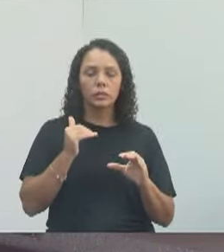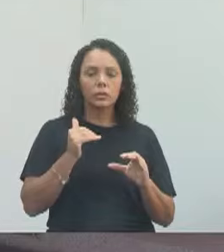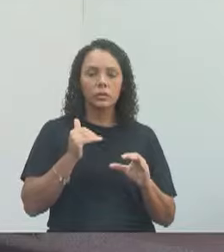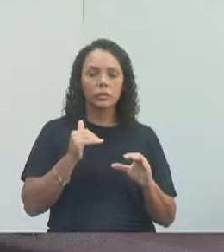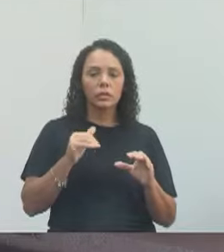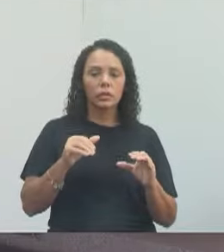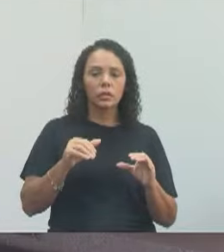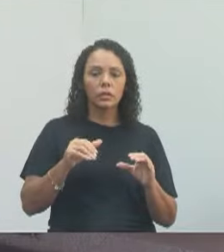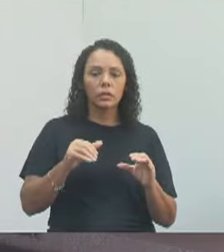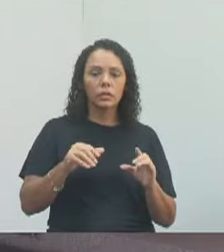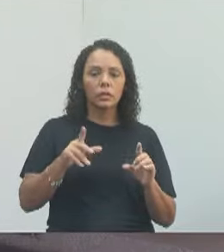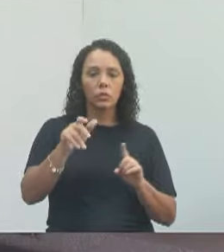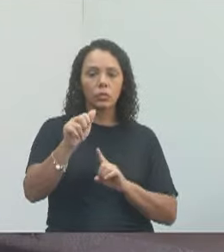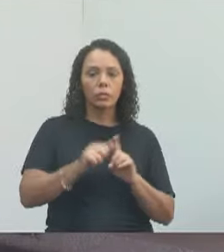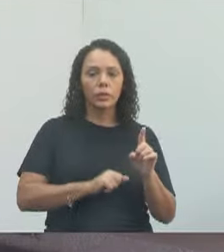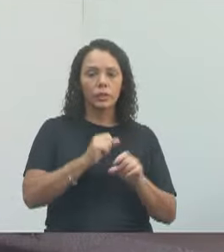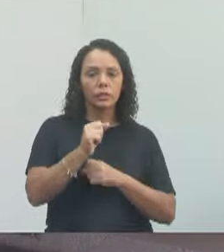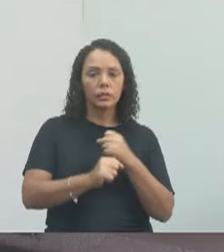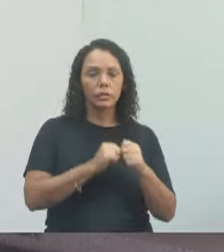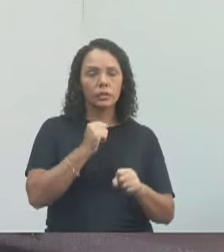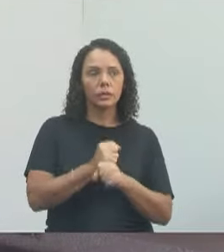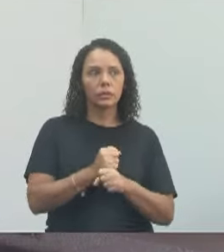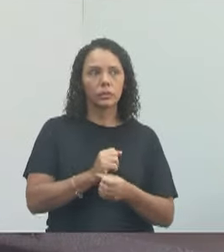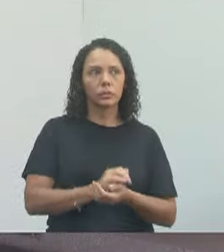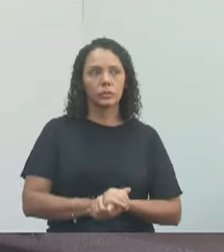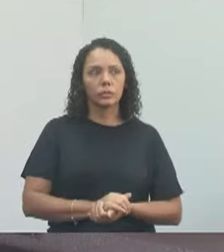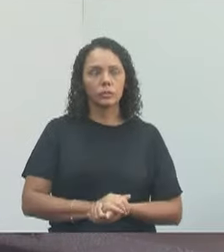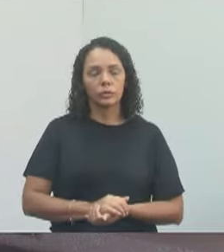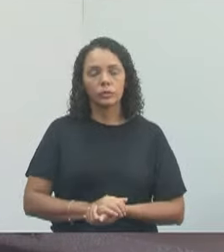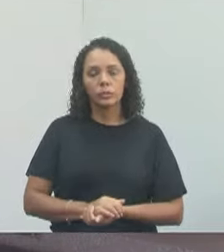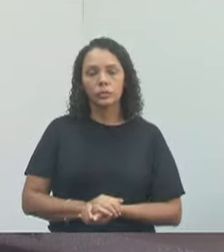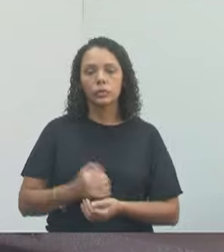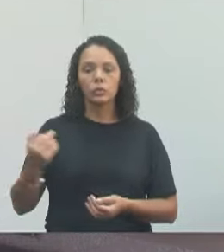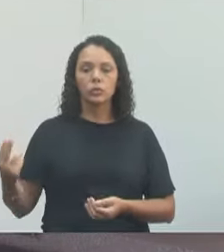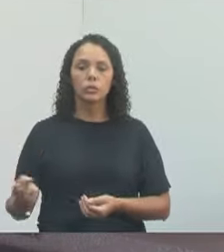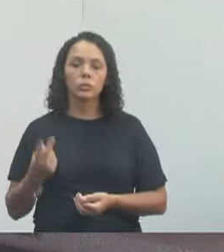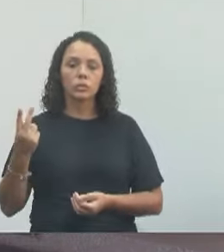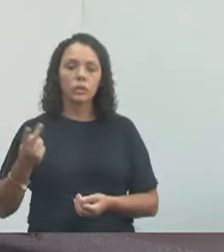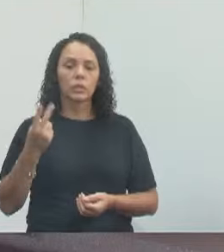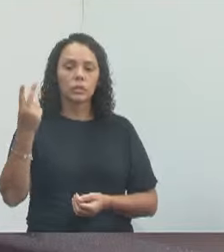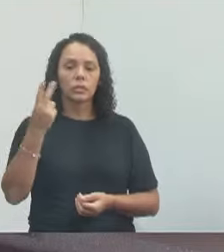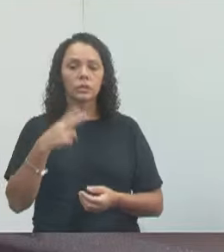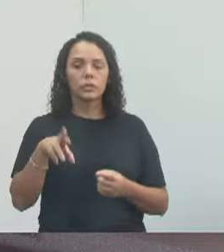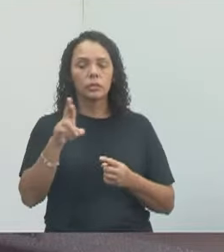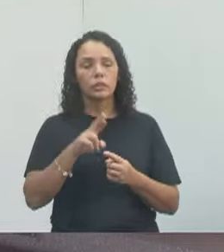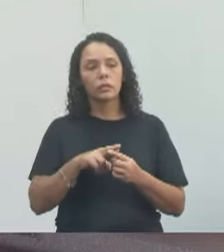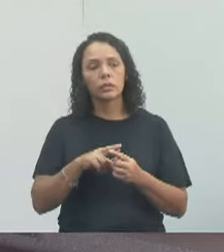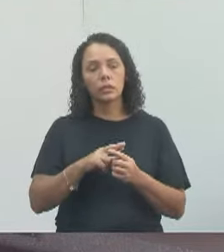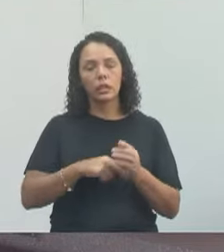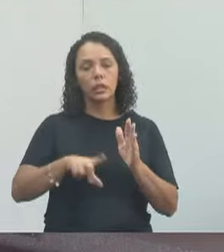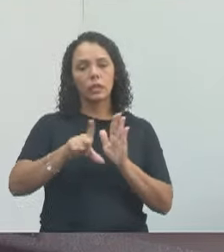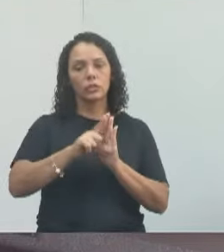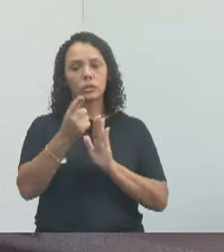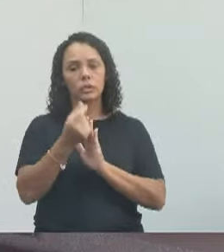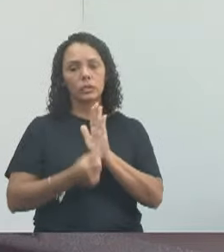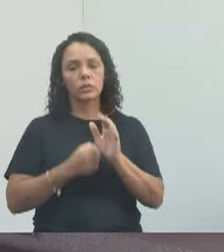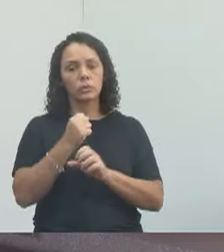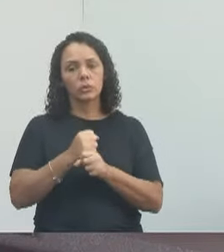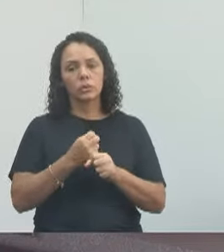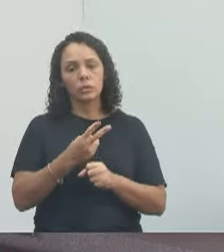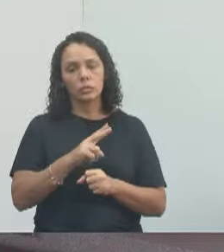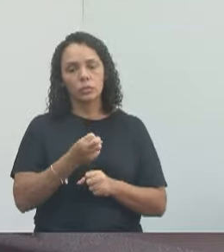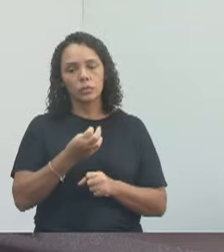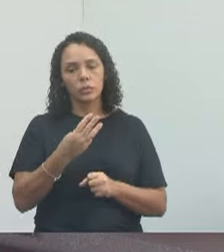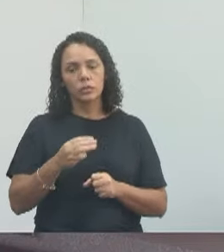o mês e ano os valores referentes ao LOAS 2023 foram repassados em